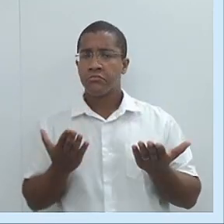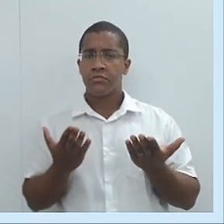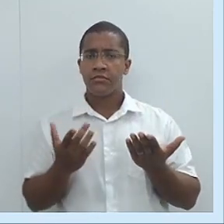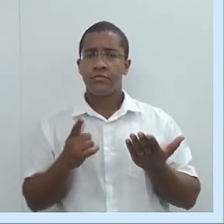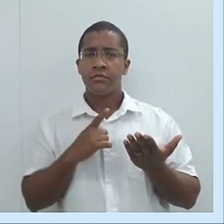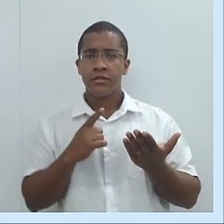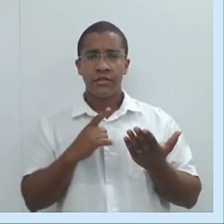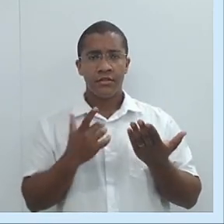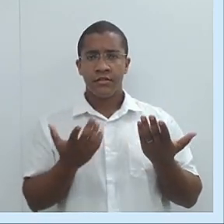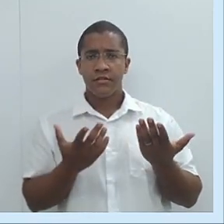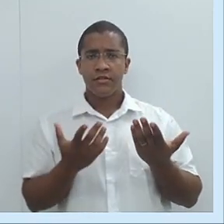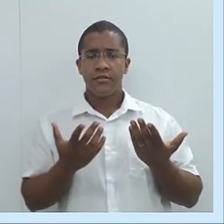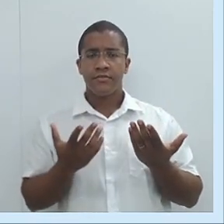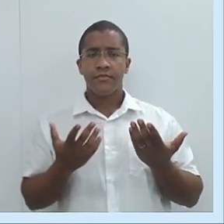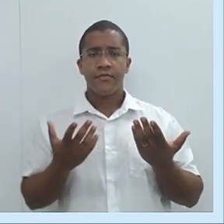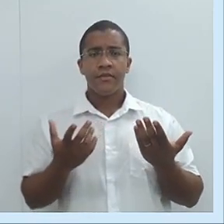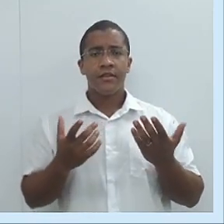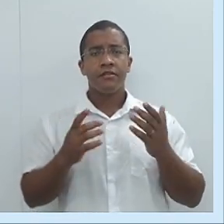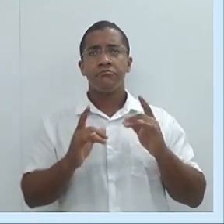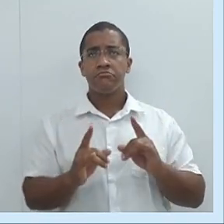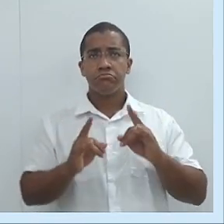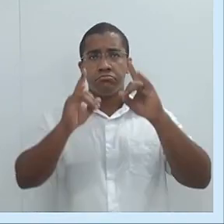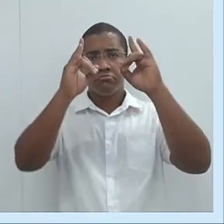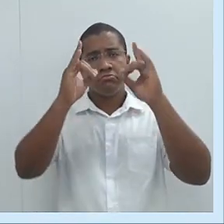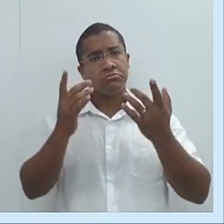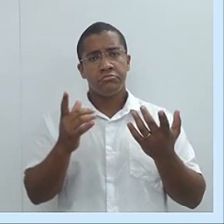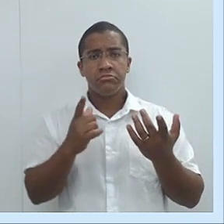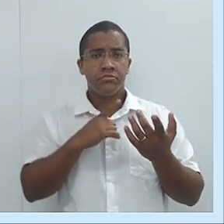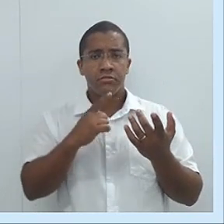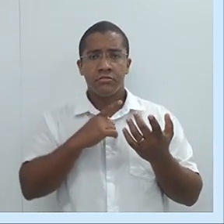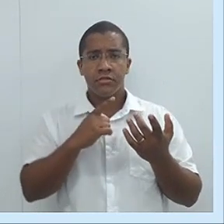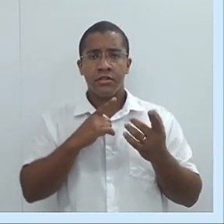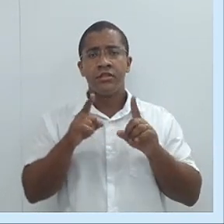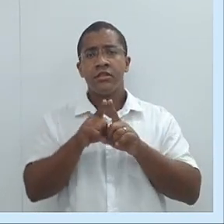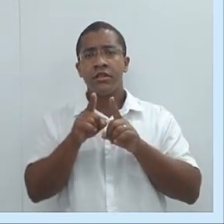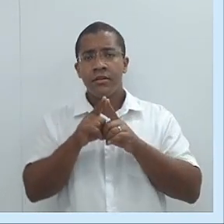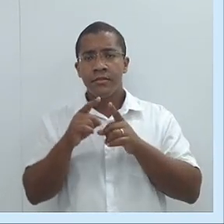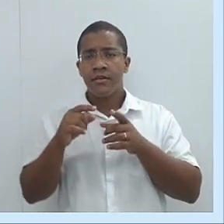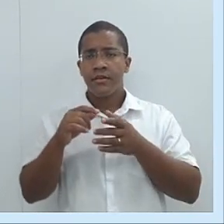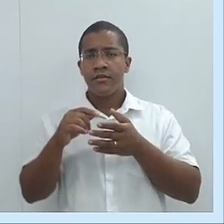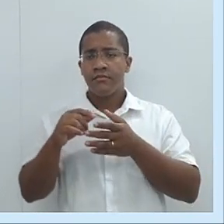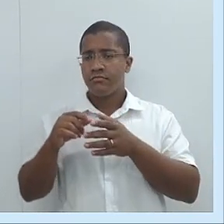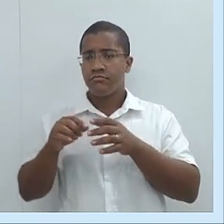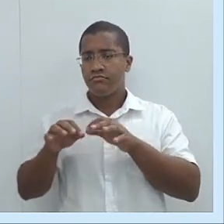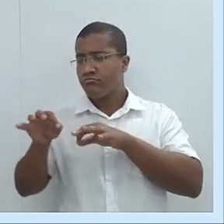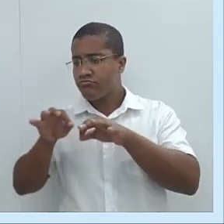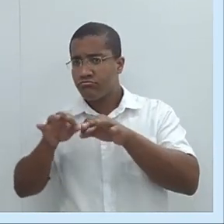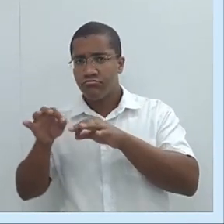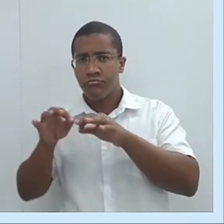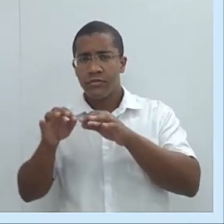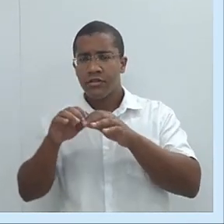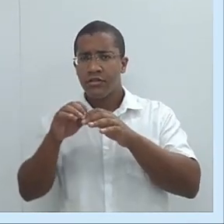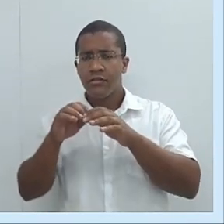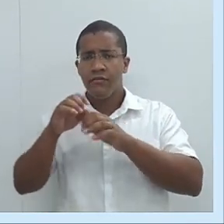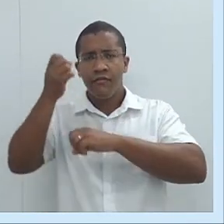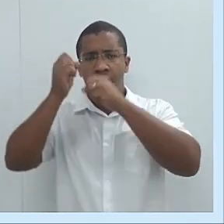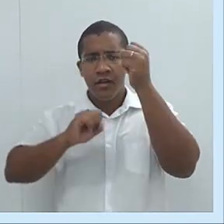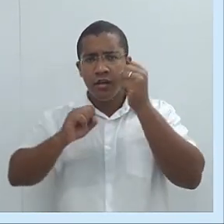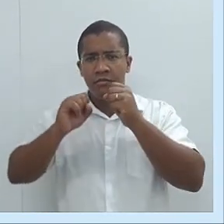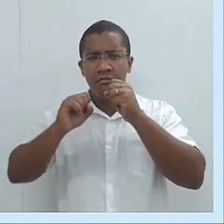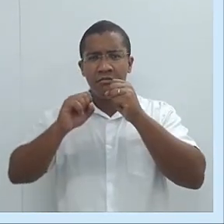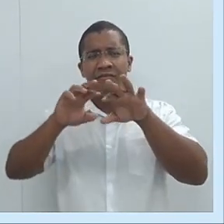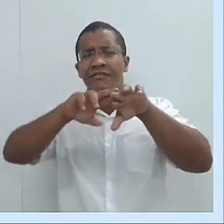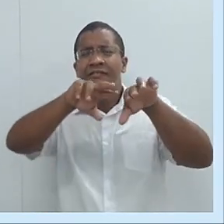comunidades, nas casas, nas residências, nos apartamentos, também em escritórios, indústrias,